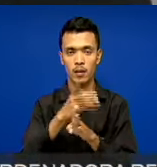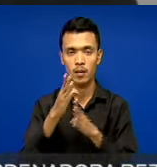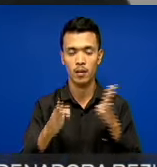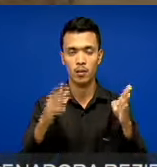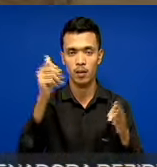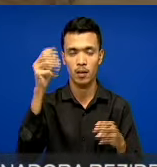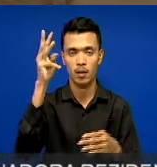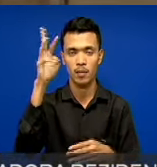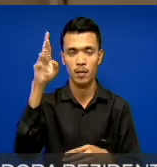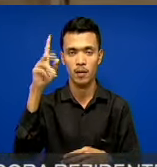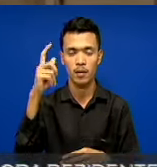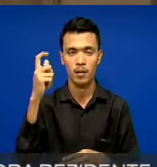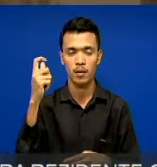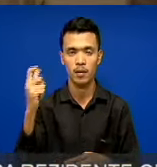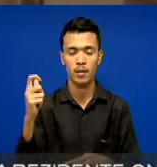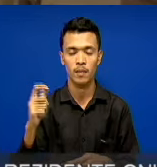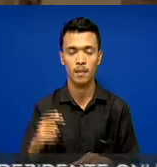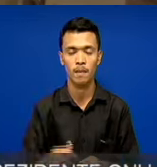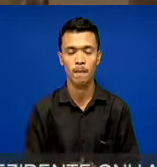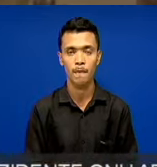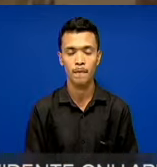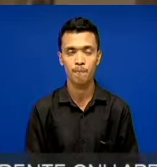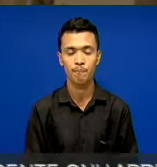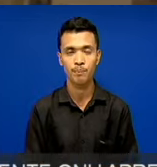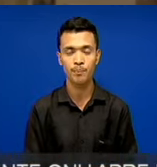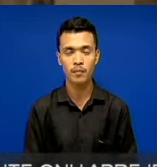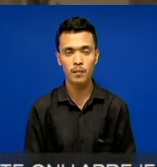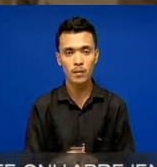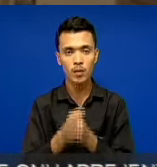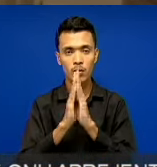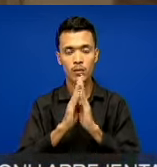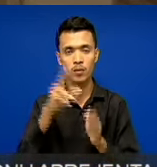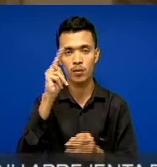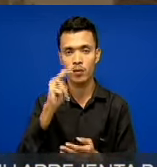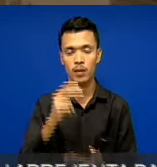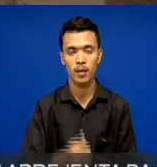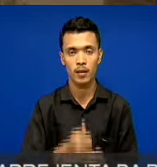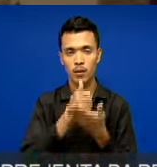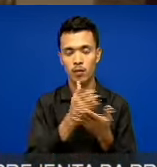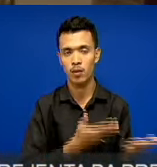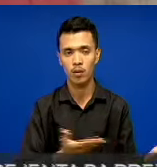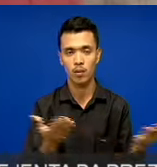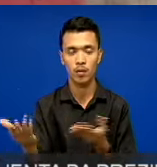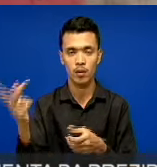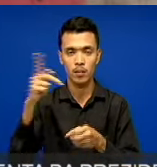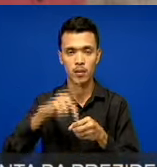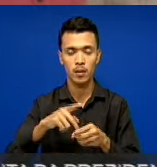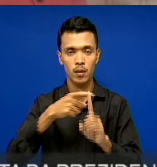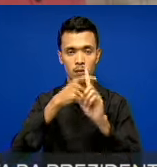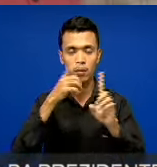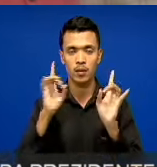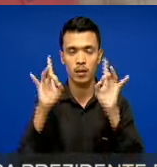Museu Resistência Timorense, Jorge Alves Wemoris, russo ne apoio Badada Kadoras, russi Austrália, ba